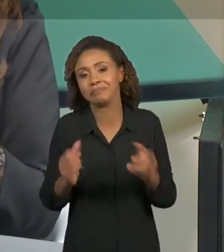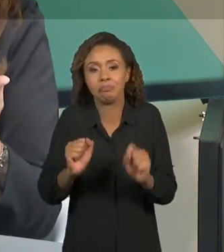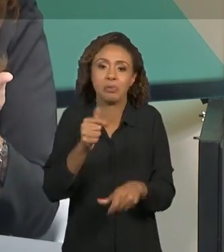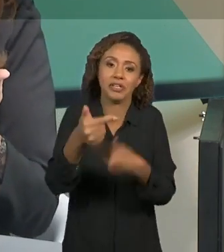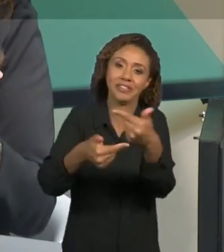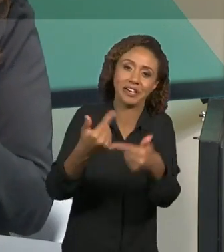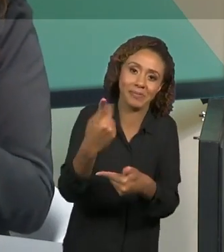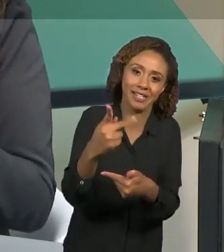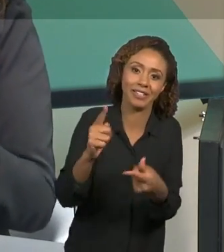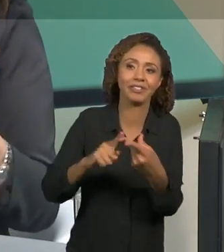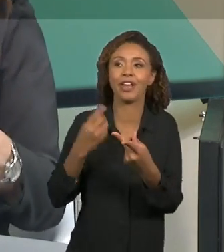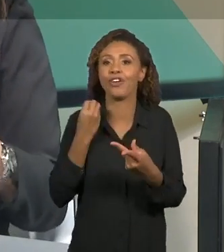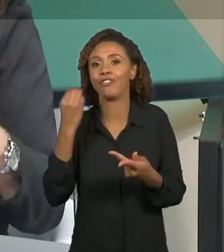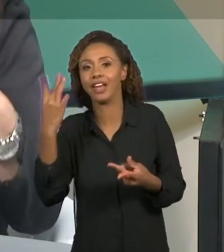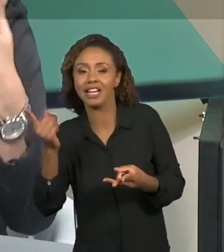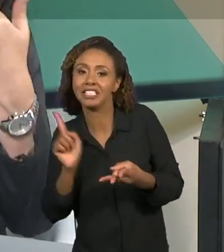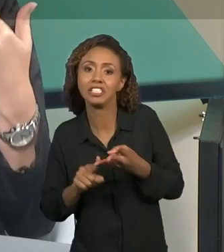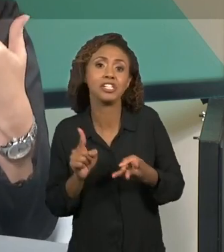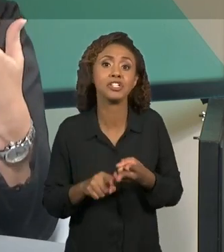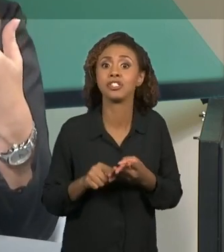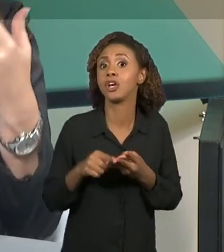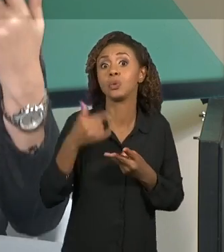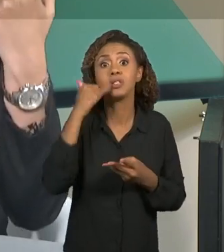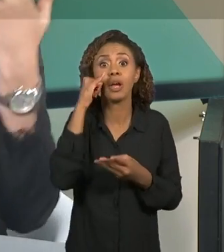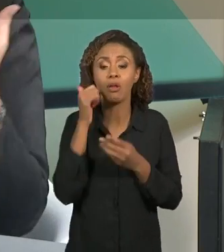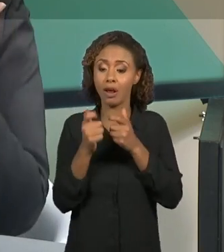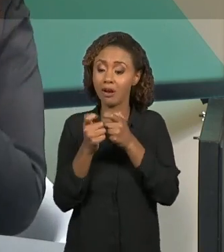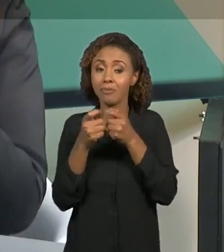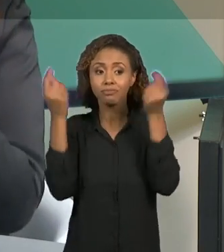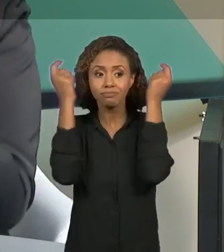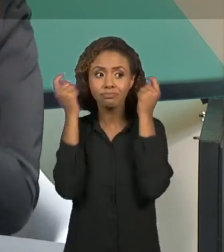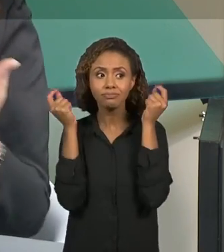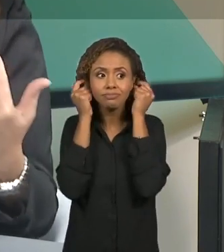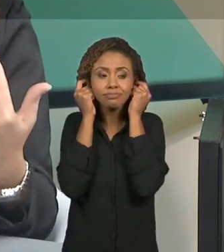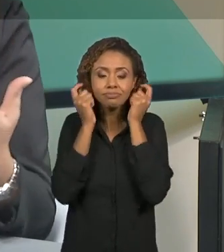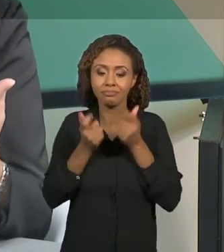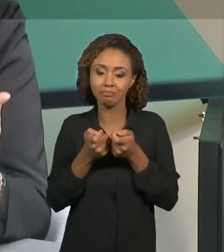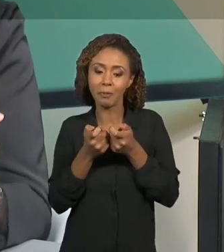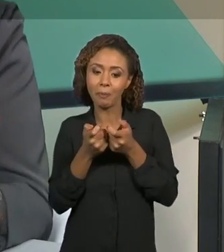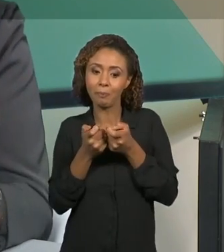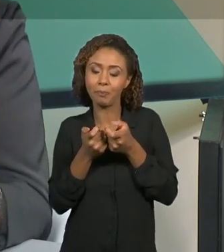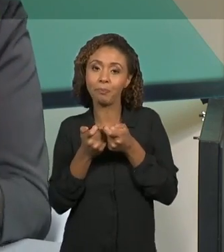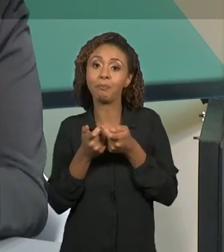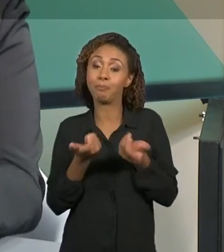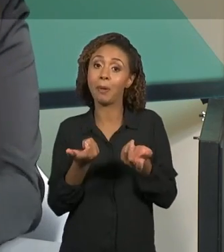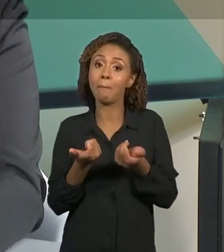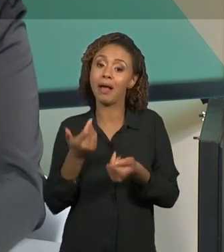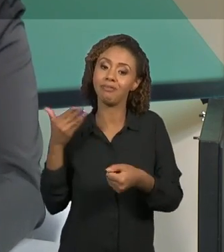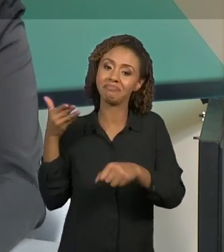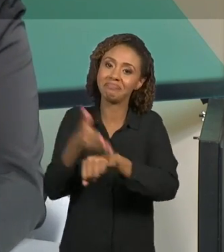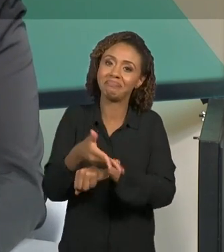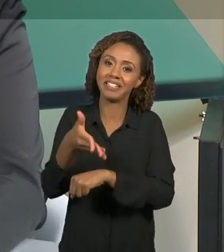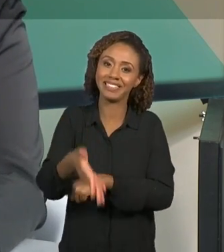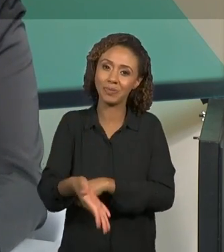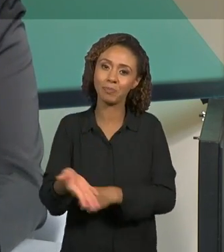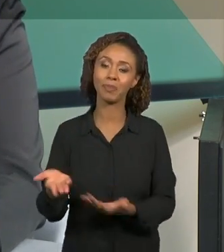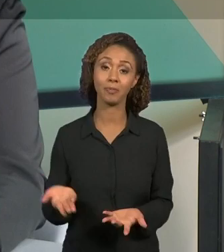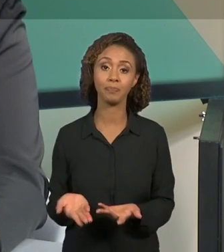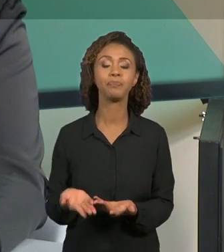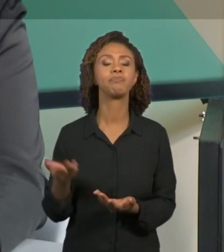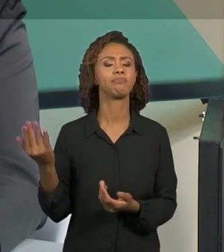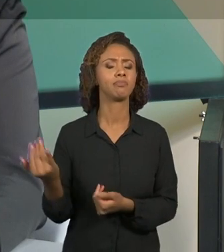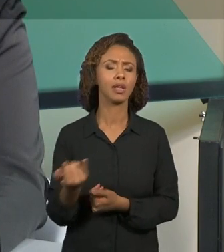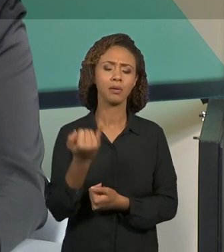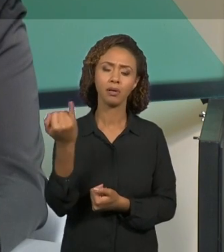você pode tá no trabalho você pode estar viajando você pode estar no seu celular com fone de ouvido e participar de um momento simples esse momento e sempre não é